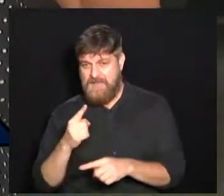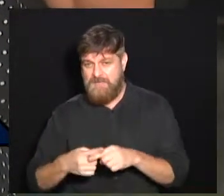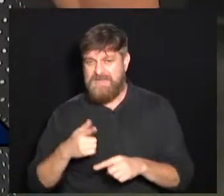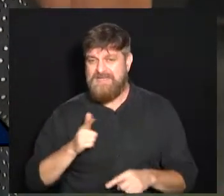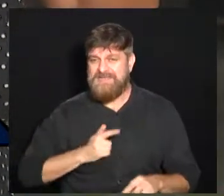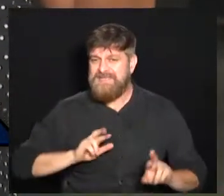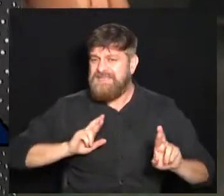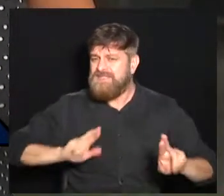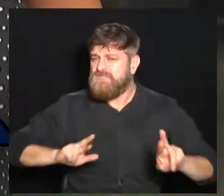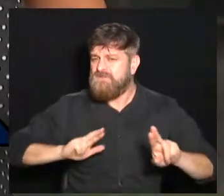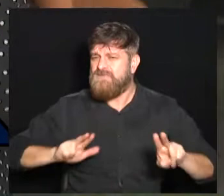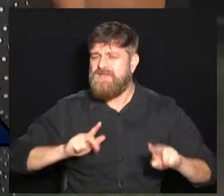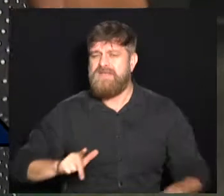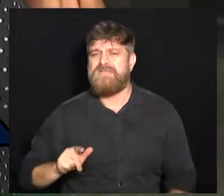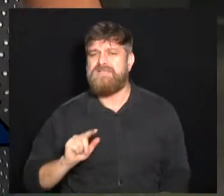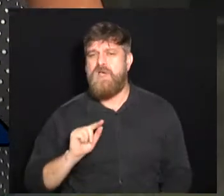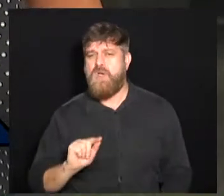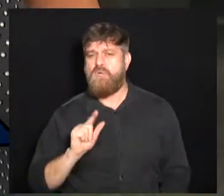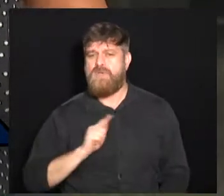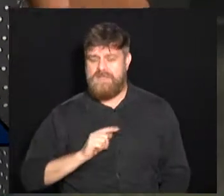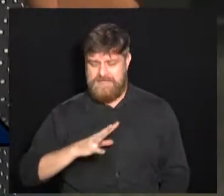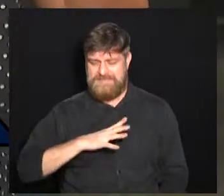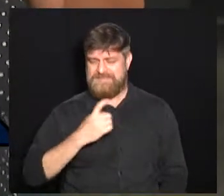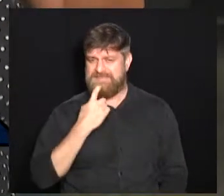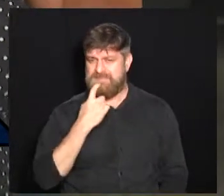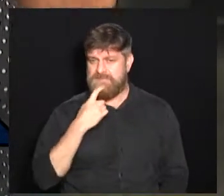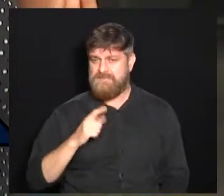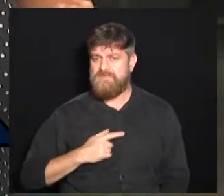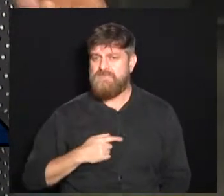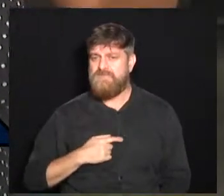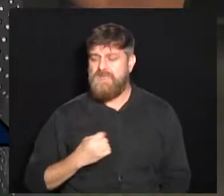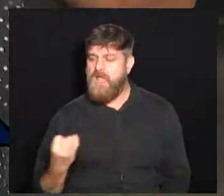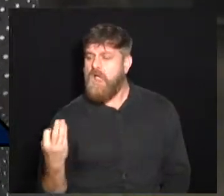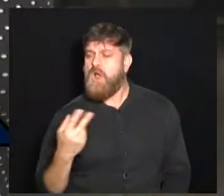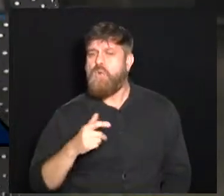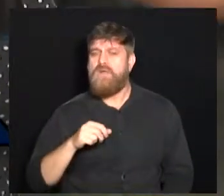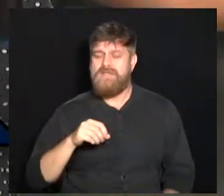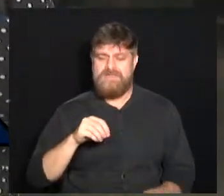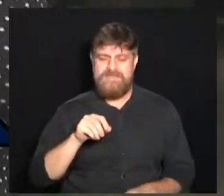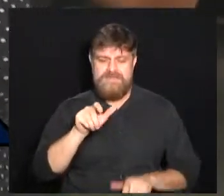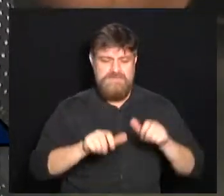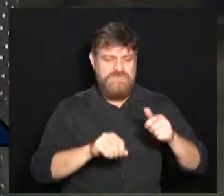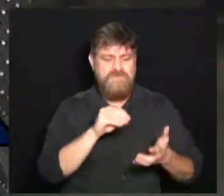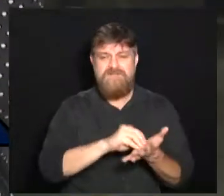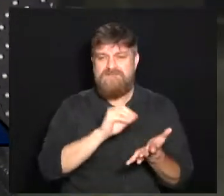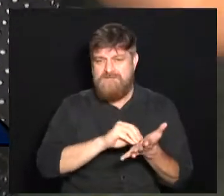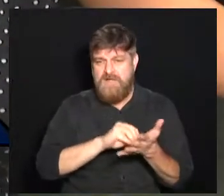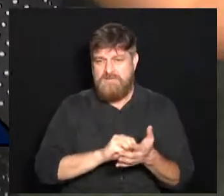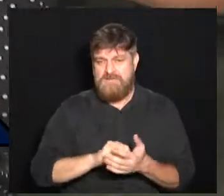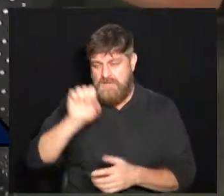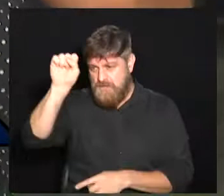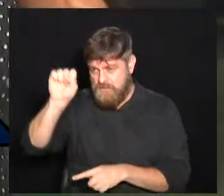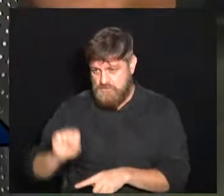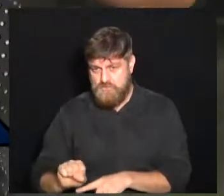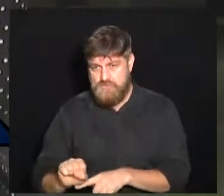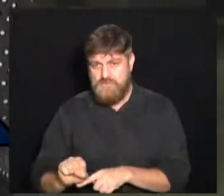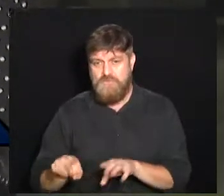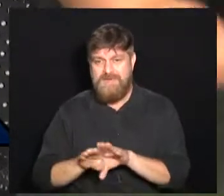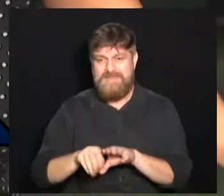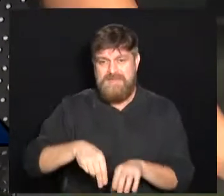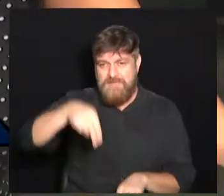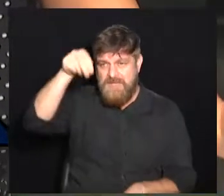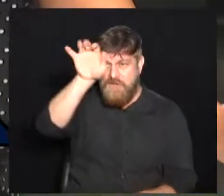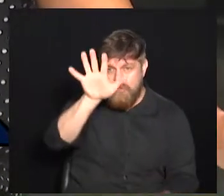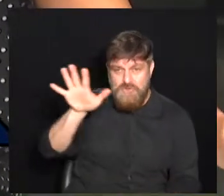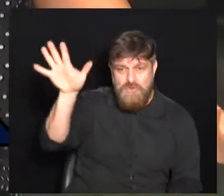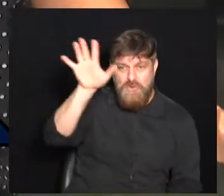diferença, existe uma desigualdade na cidade de Campinas sobre o déficit de vaga. A região sul, a região noroeste, é onde tem